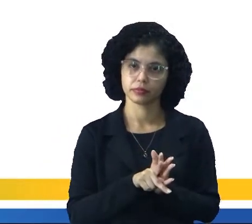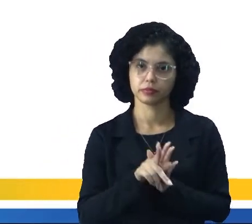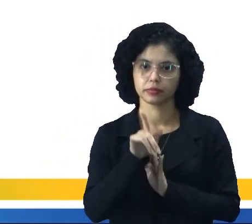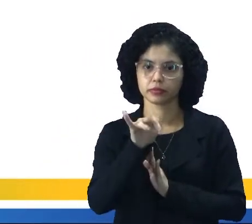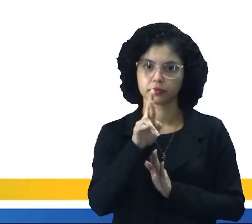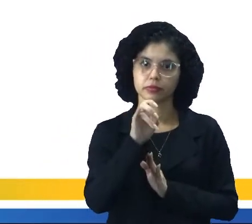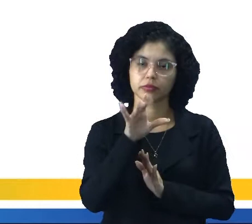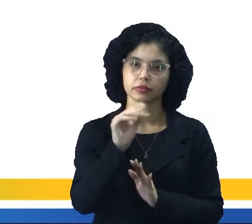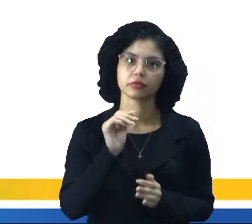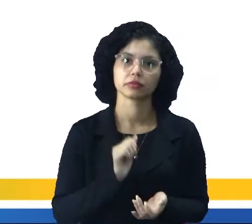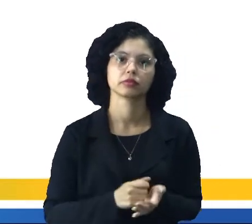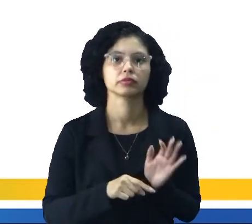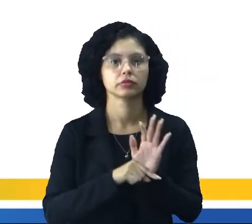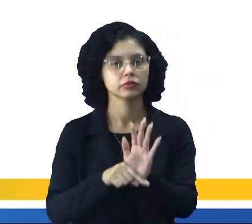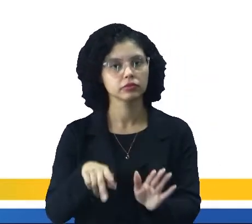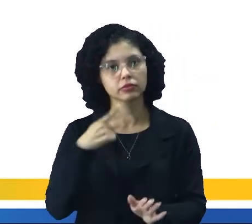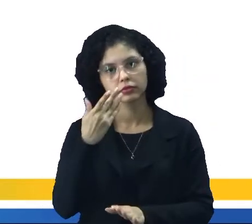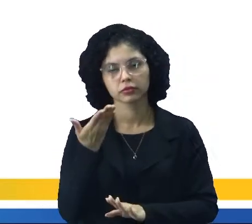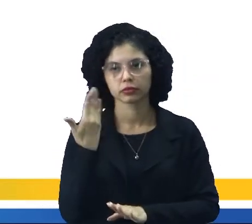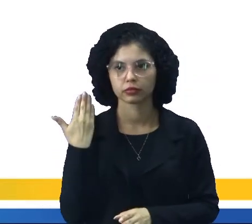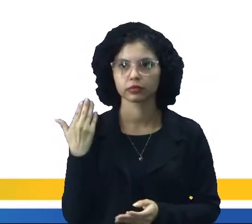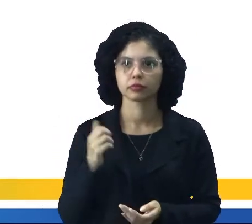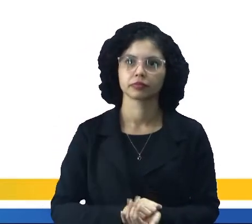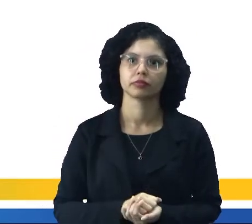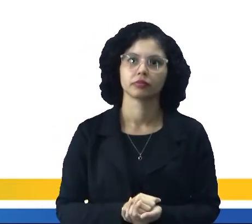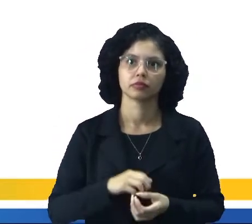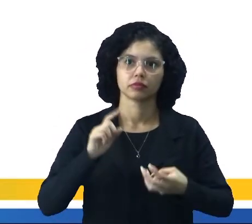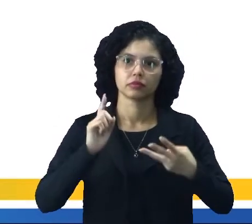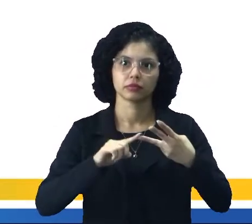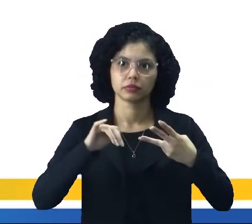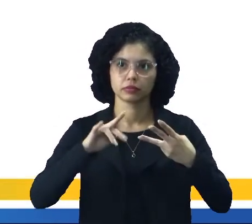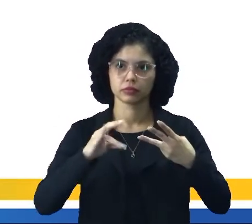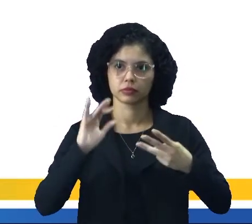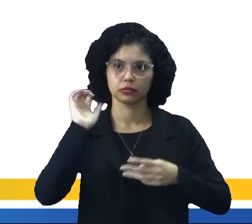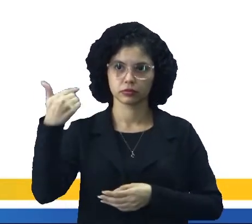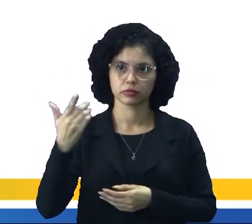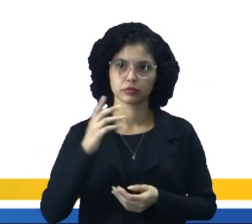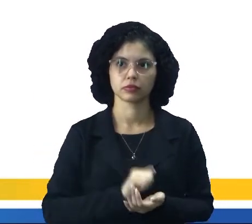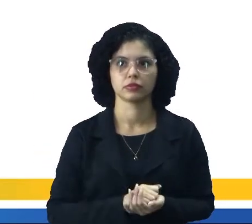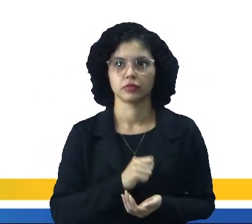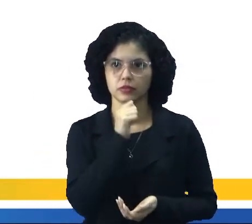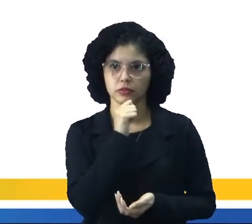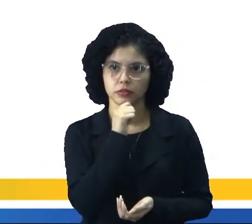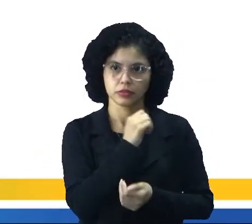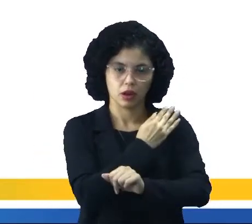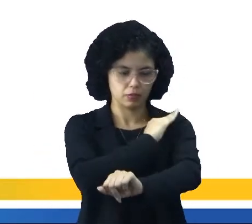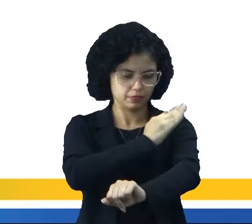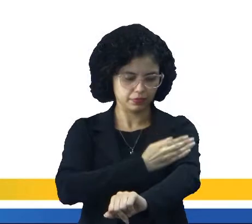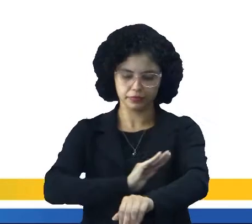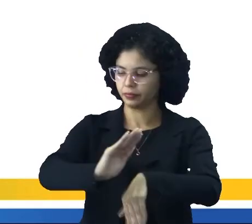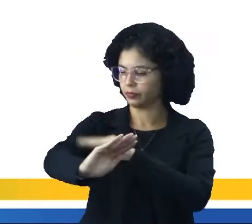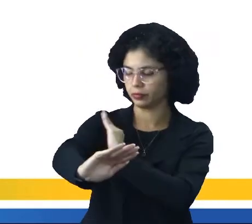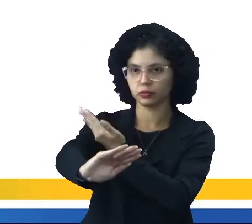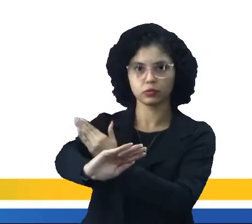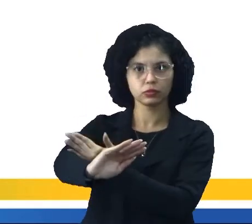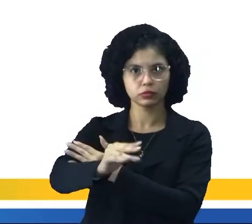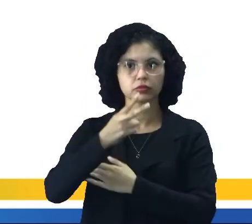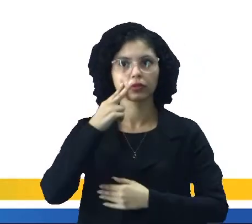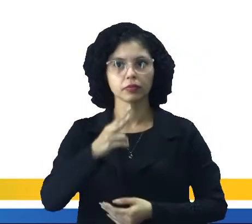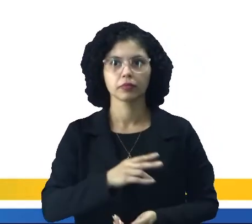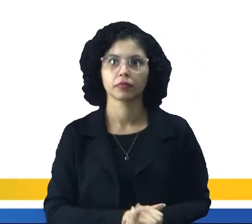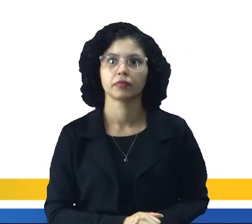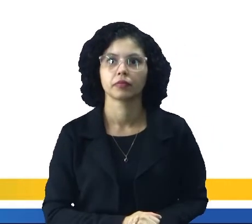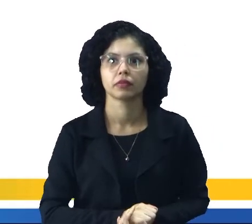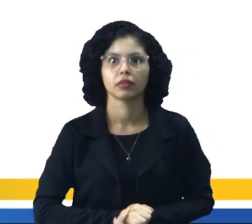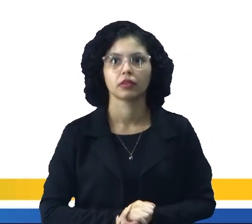ginástica rítmica que a gente mencionou anteriormente, e tem os mesomorfos, que são aqueles corpos em que o músculo está mais aparente. Que eu vou até